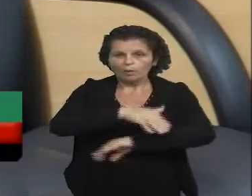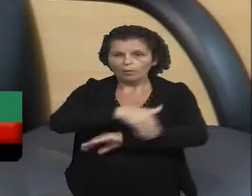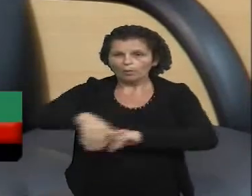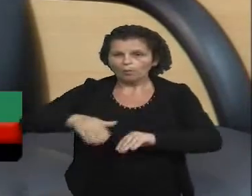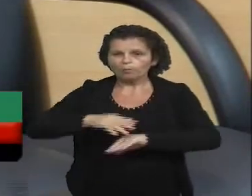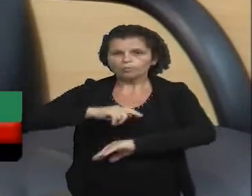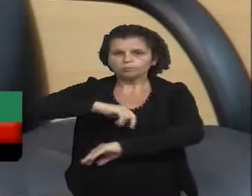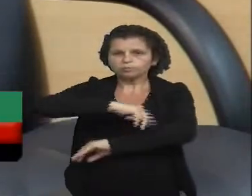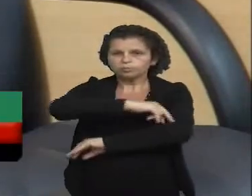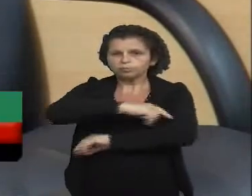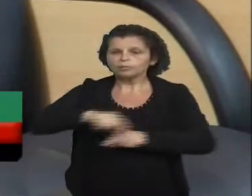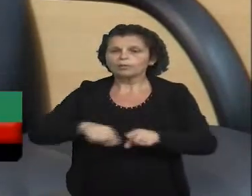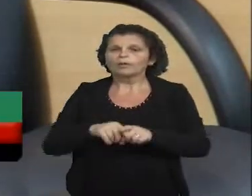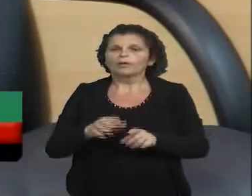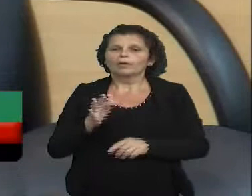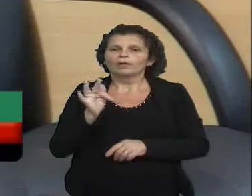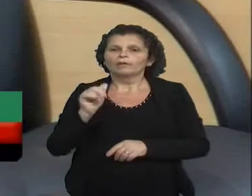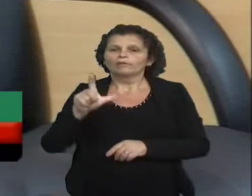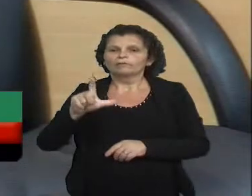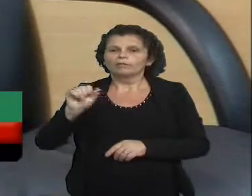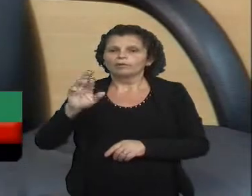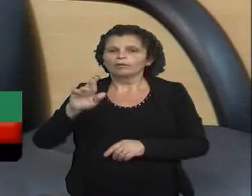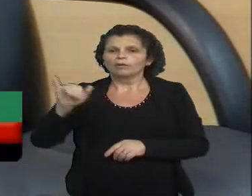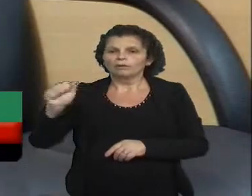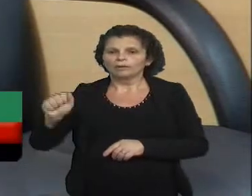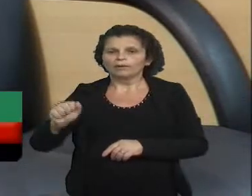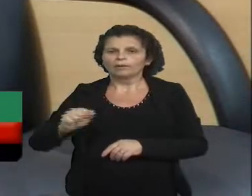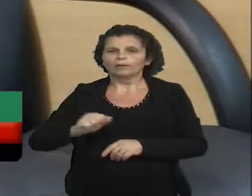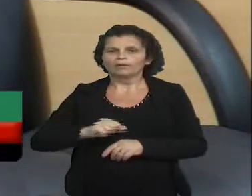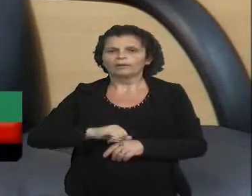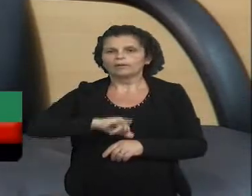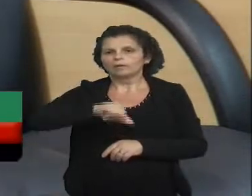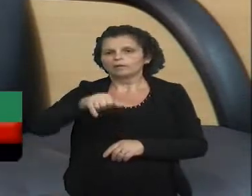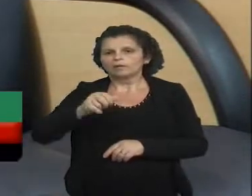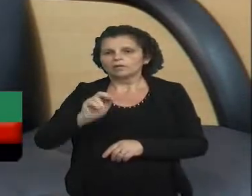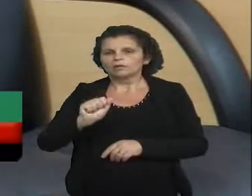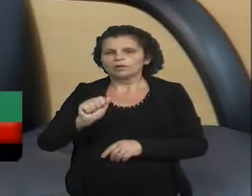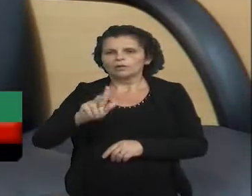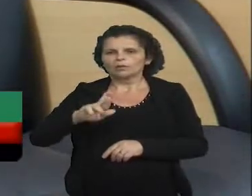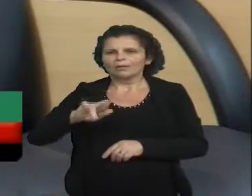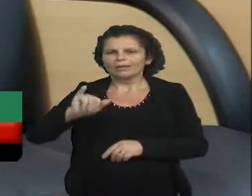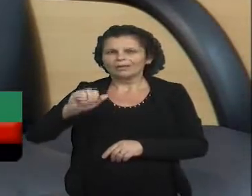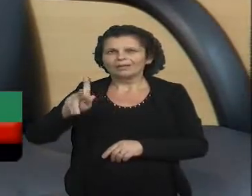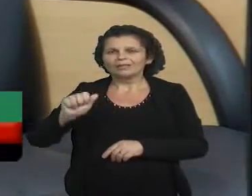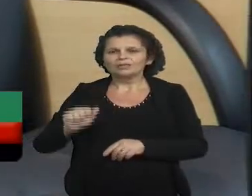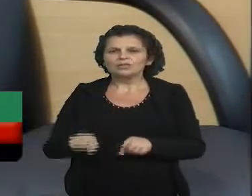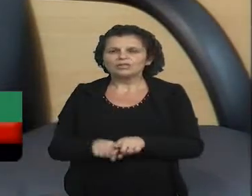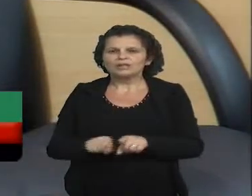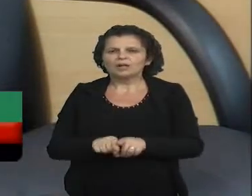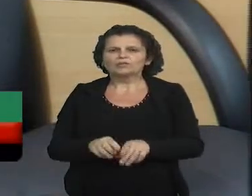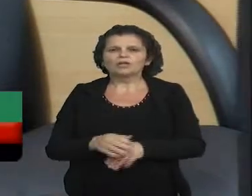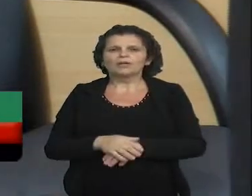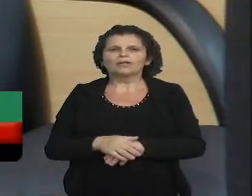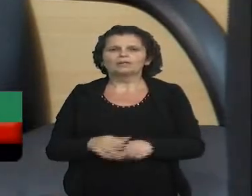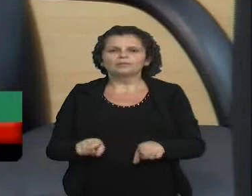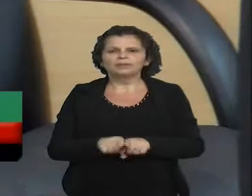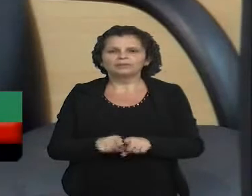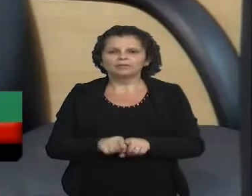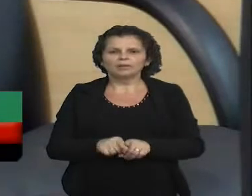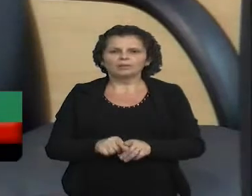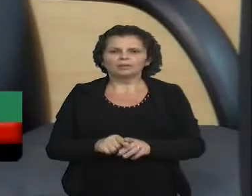na Zona Sul, a Rua Flora, no Jardim Jaguaribe. Indicação do nobre vereador